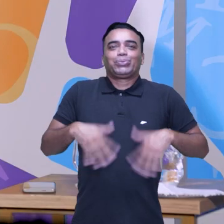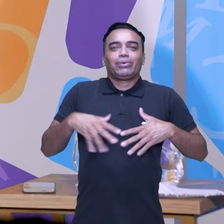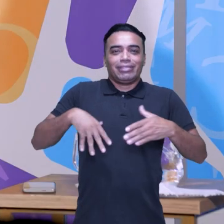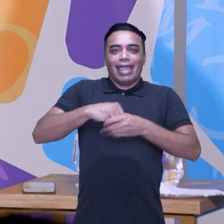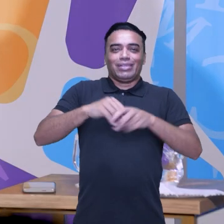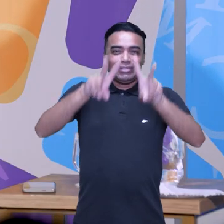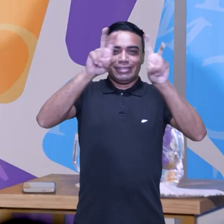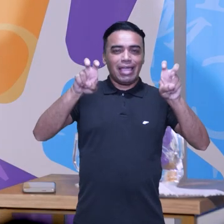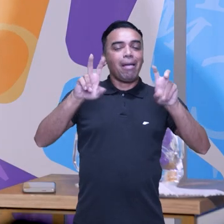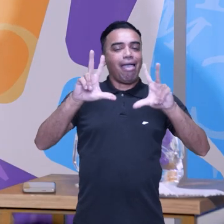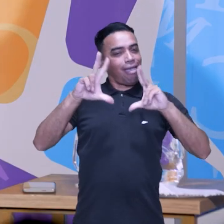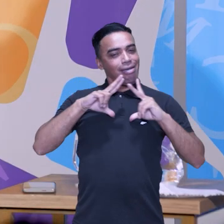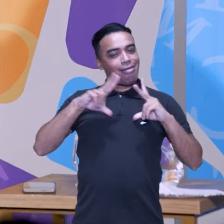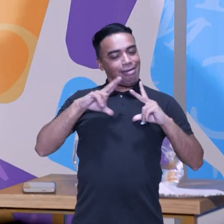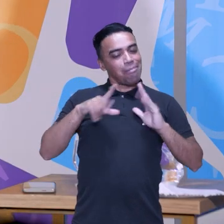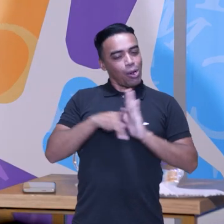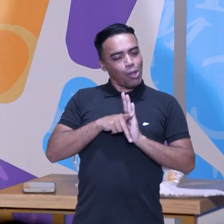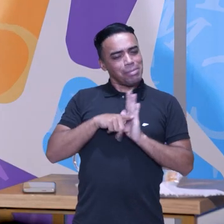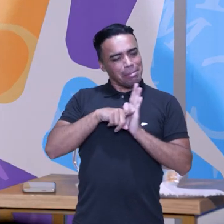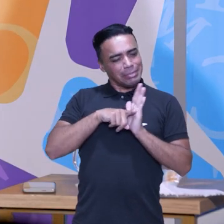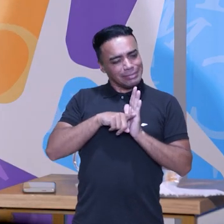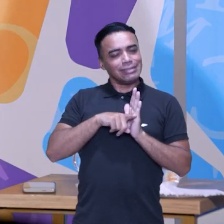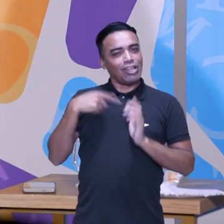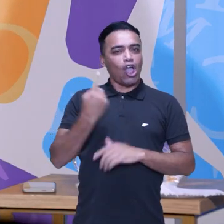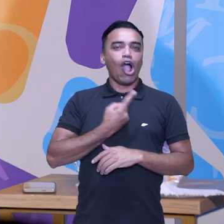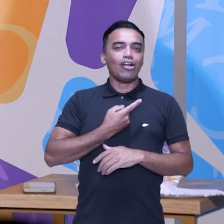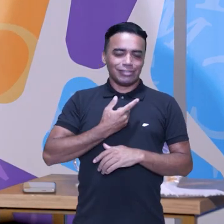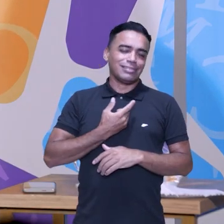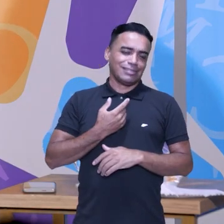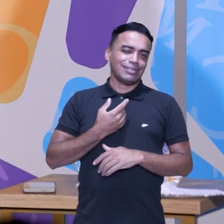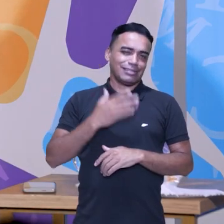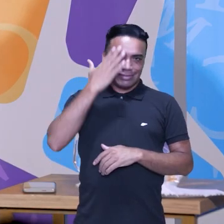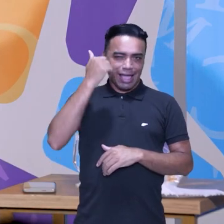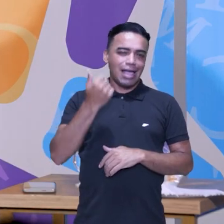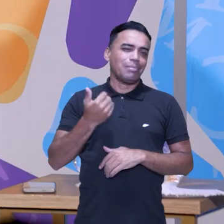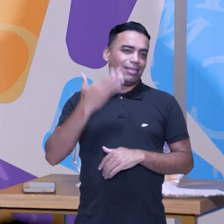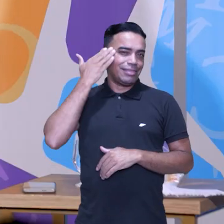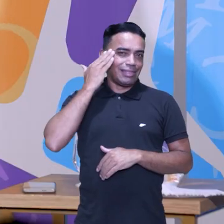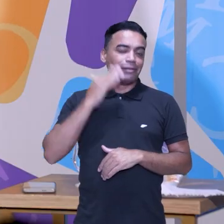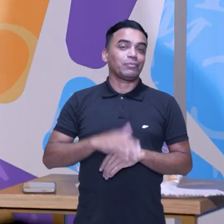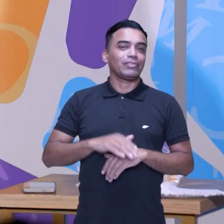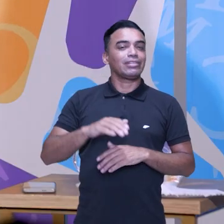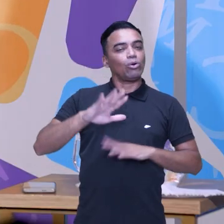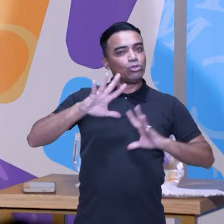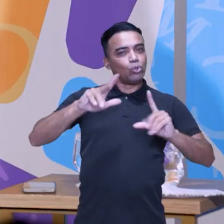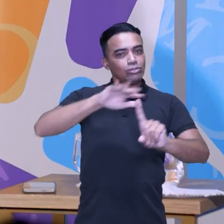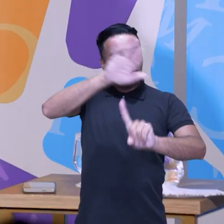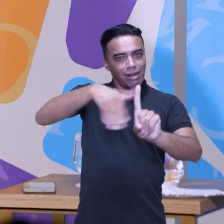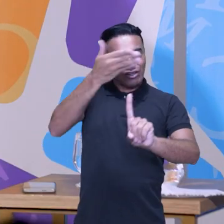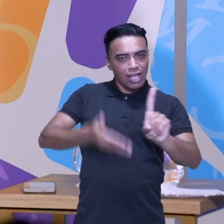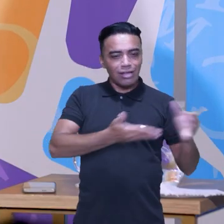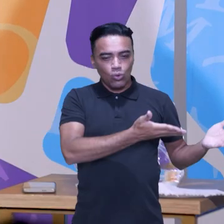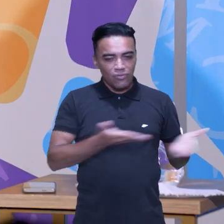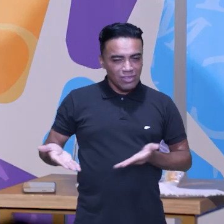asiáticos. Possui cabelos lisos e escuros, cujo comprimento lhe vai até os ombros. Ela traja camiseta de botões de mangas curtas de tom azul